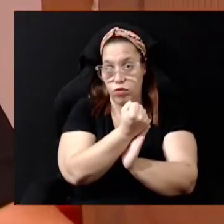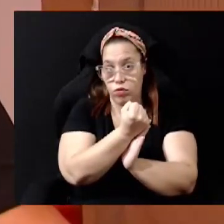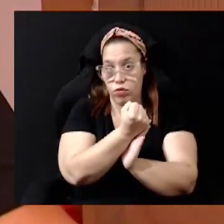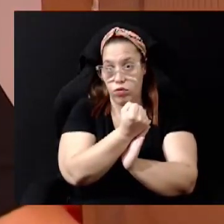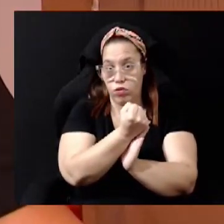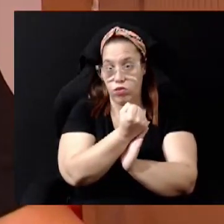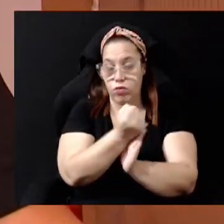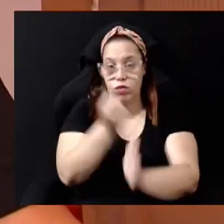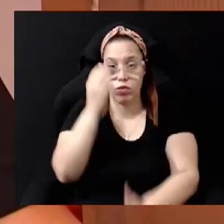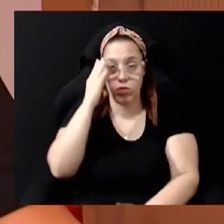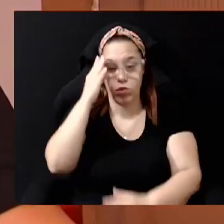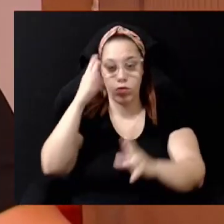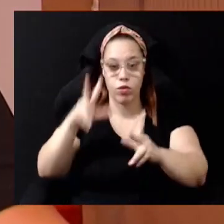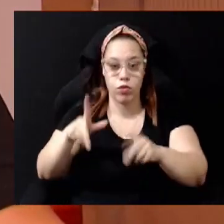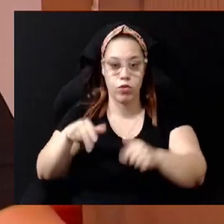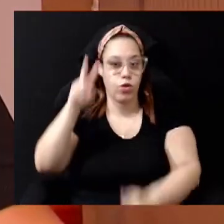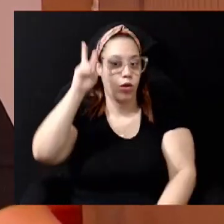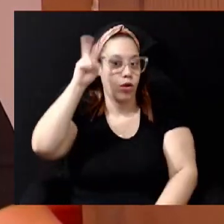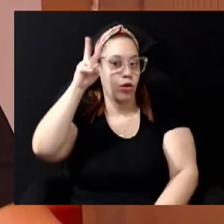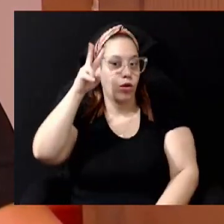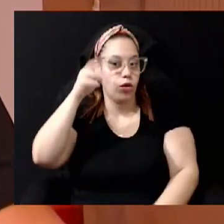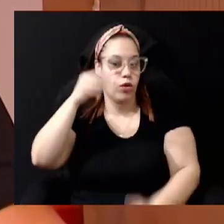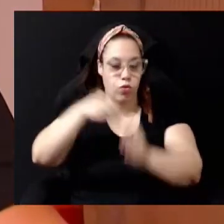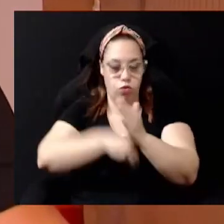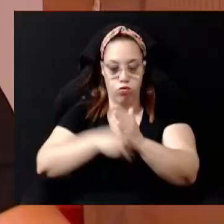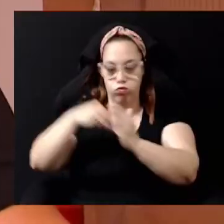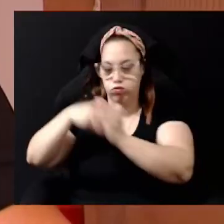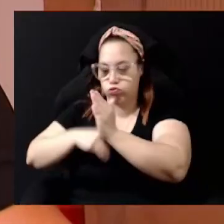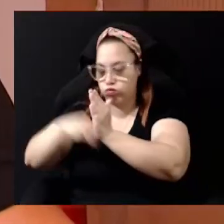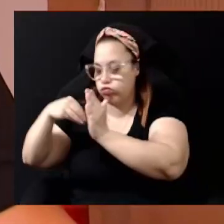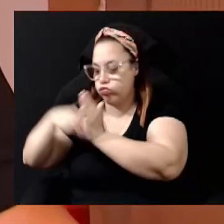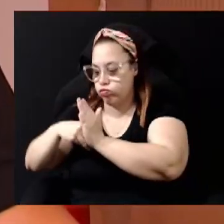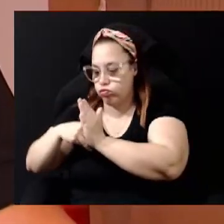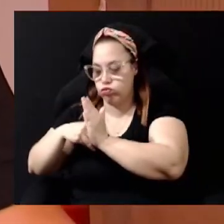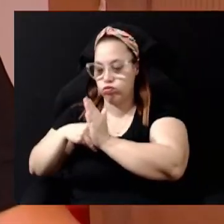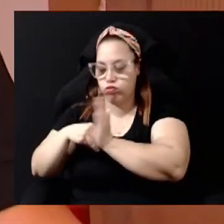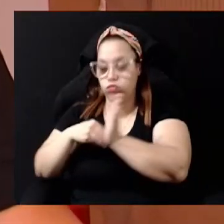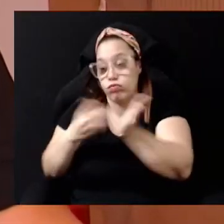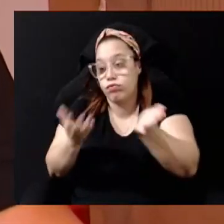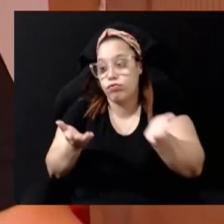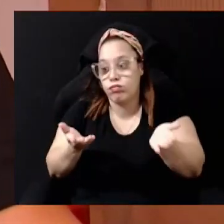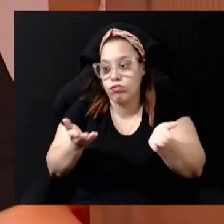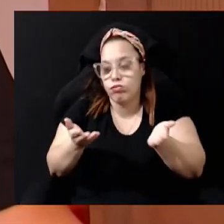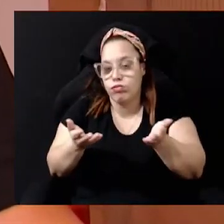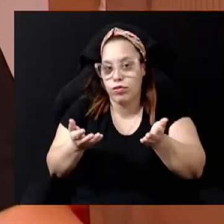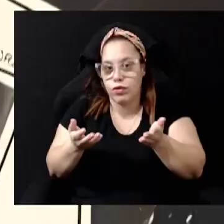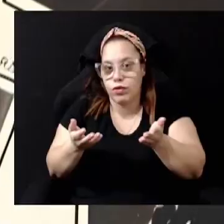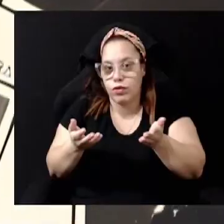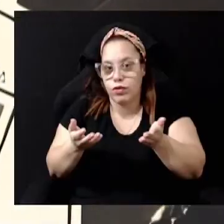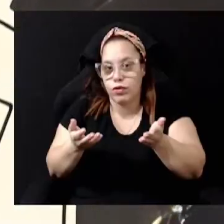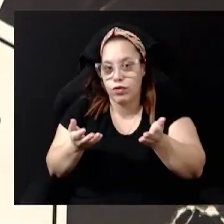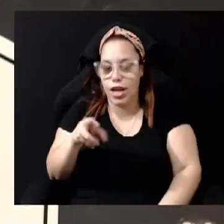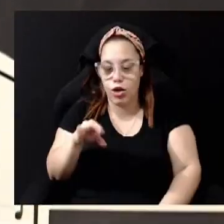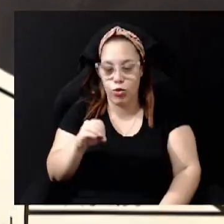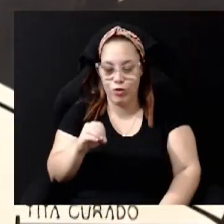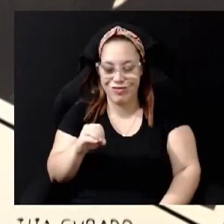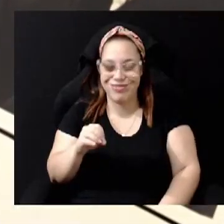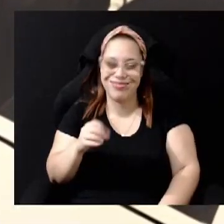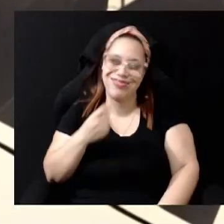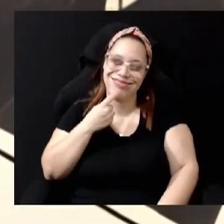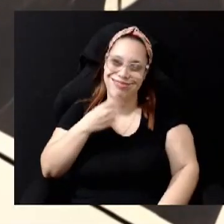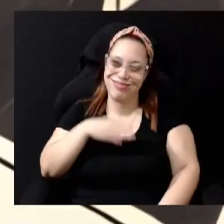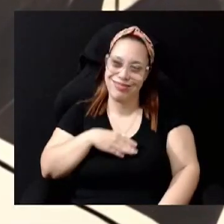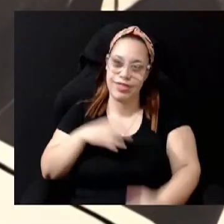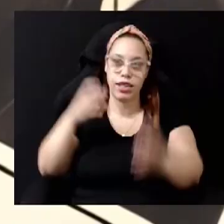informação da história de Campinas e ele guardava isso. Então, de certa forma, ele era uma espécie de oráculo mesmo da história da cidade. Ele fez radionovela,